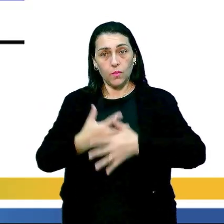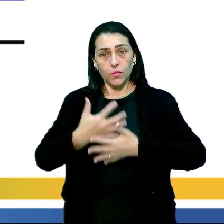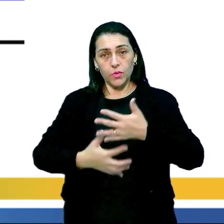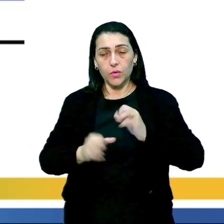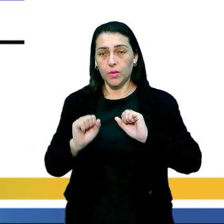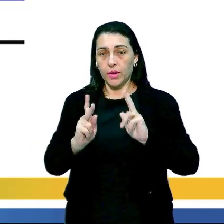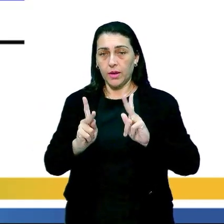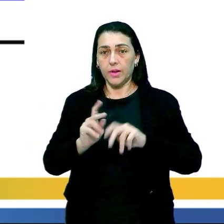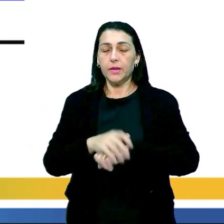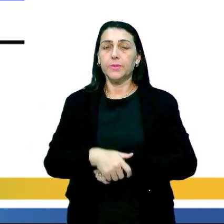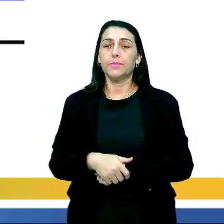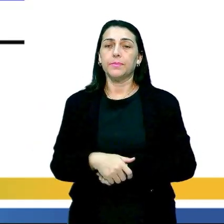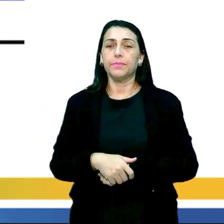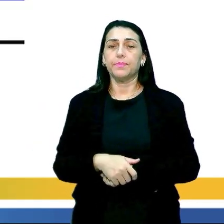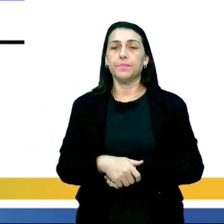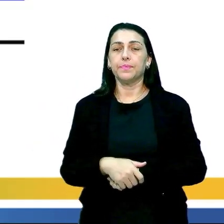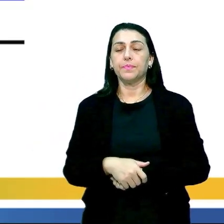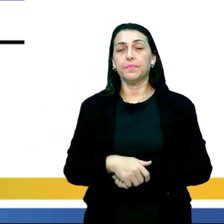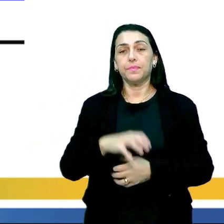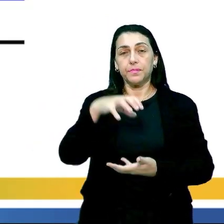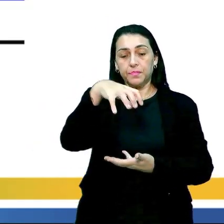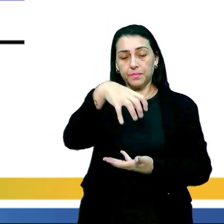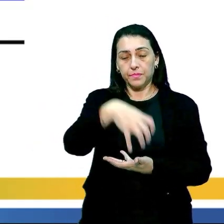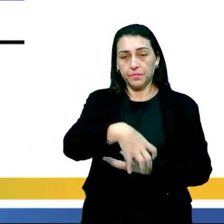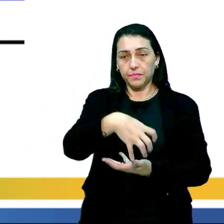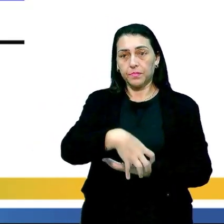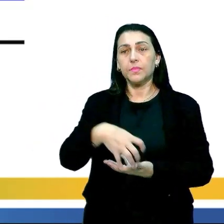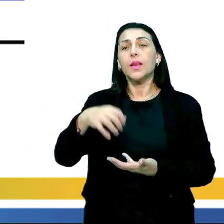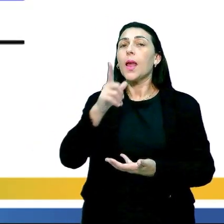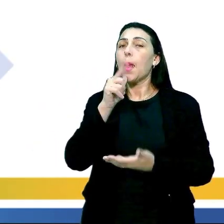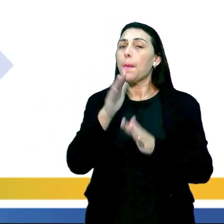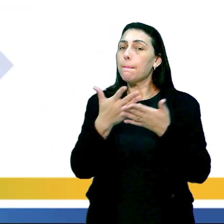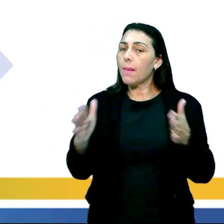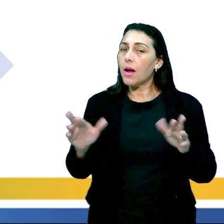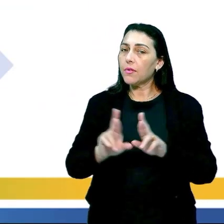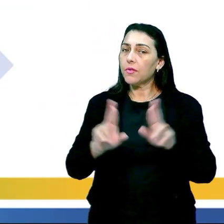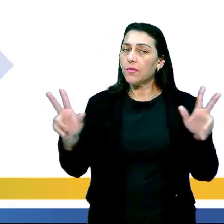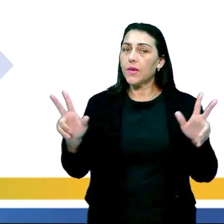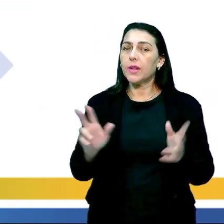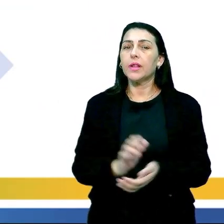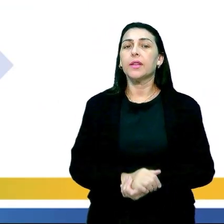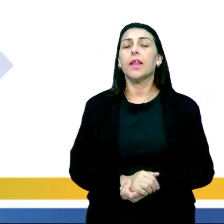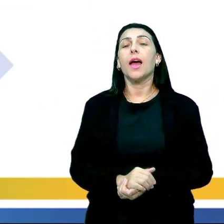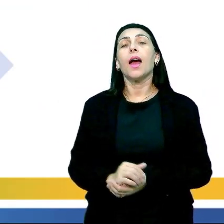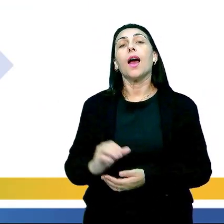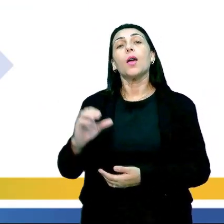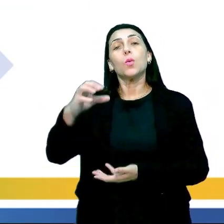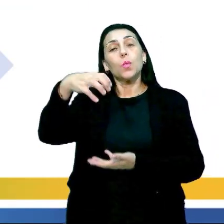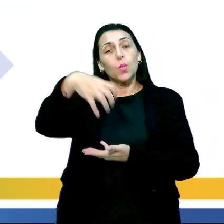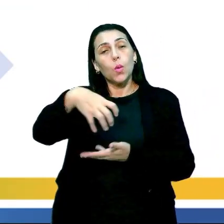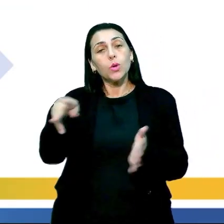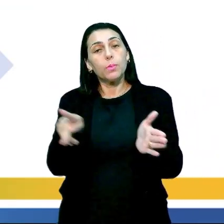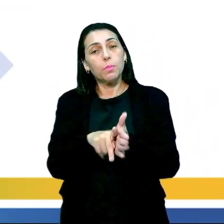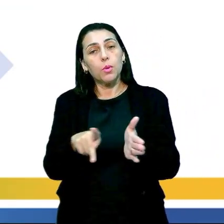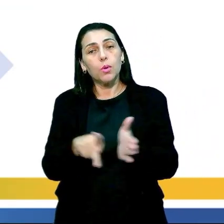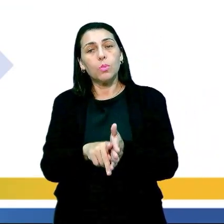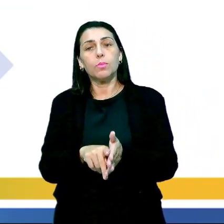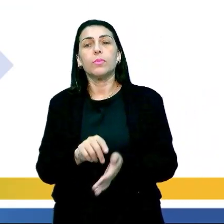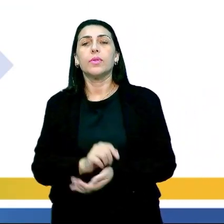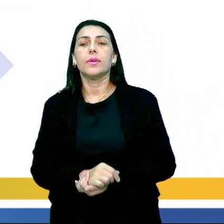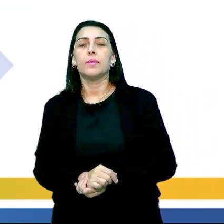confundi-los, ok? Então, continentalidade e maritimidade. Sobre a continentalidade e a